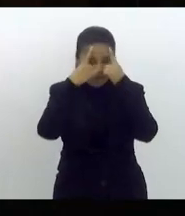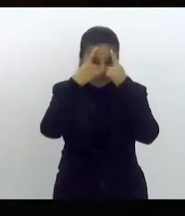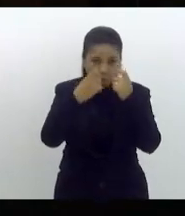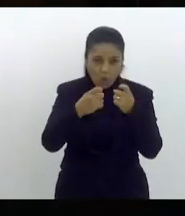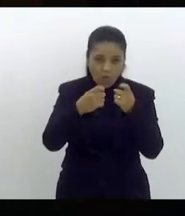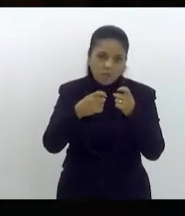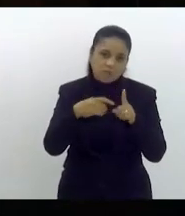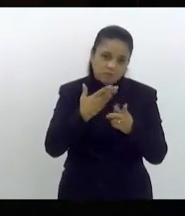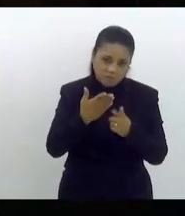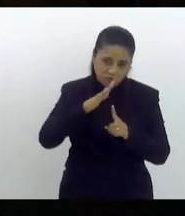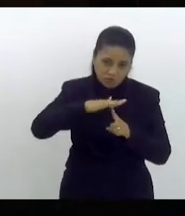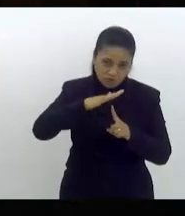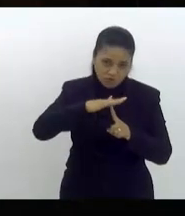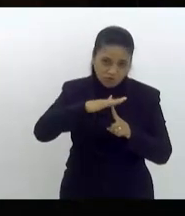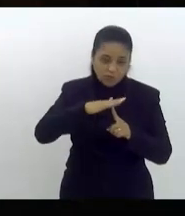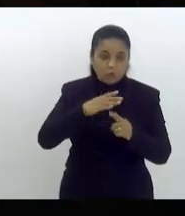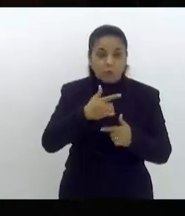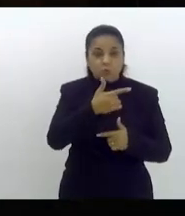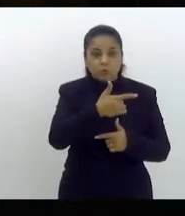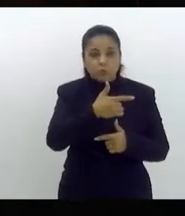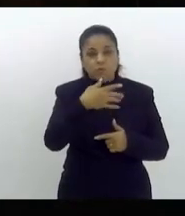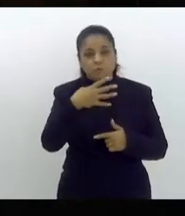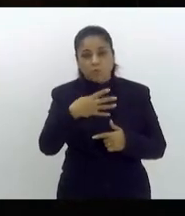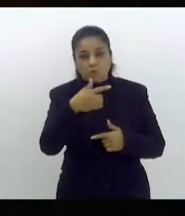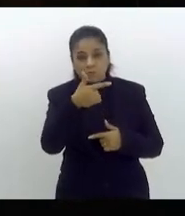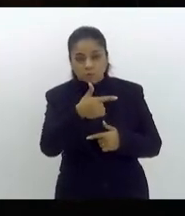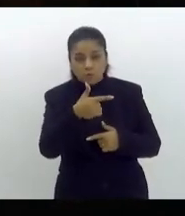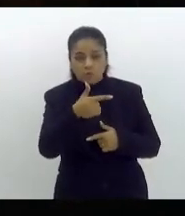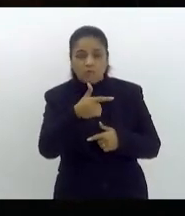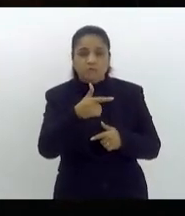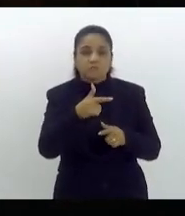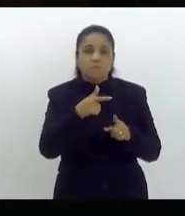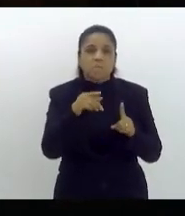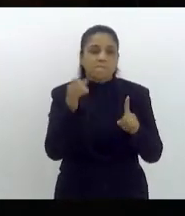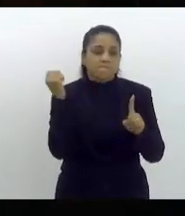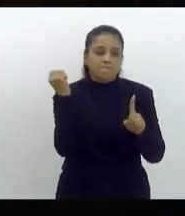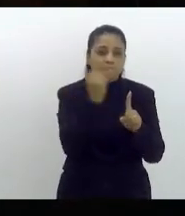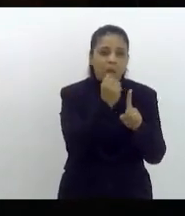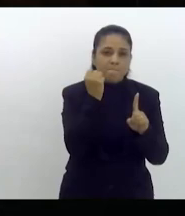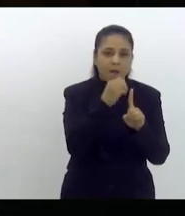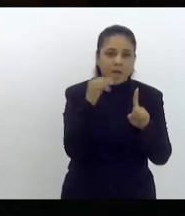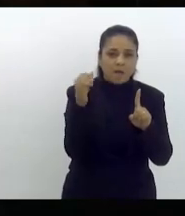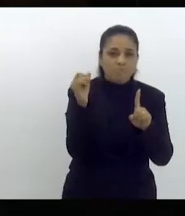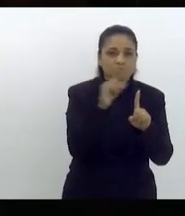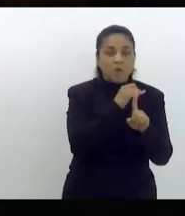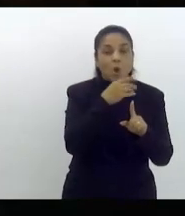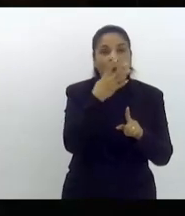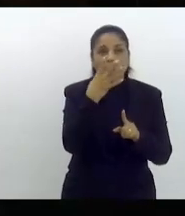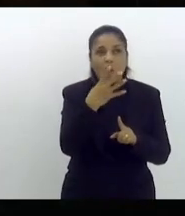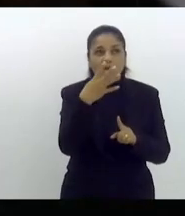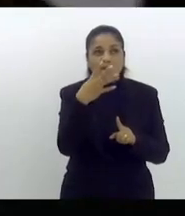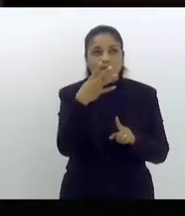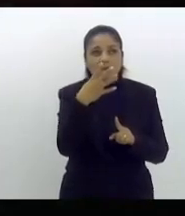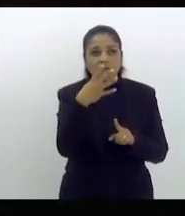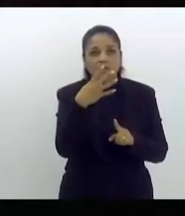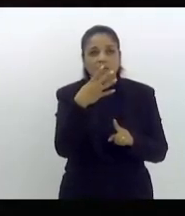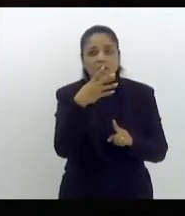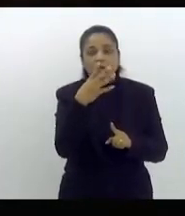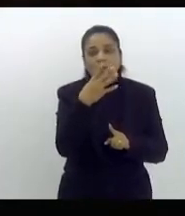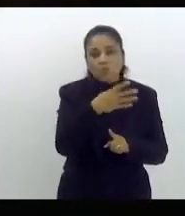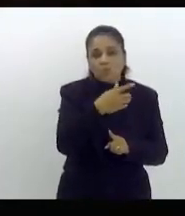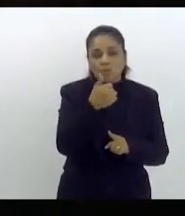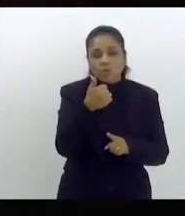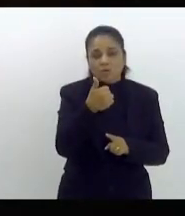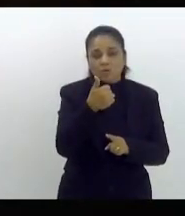foram 242 homicídios uma morte a cada 34 horas além de 14 suicídios